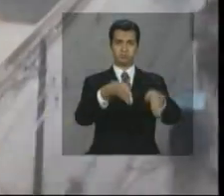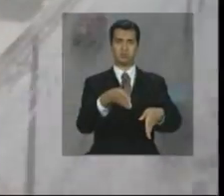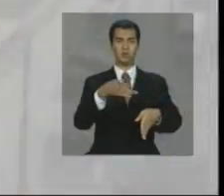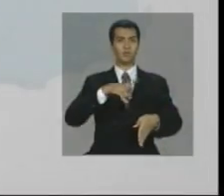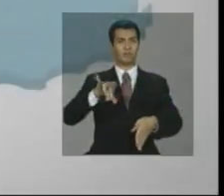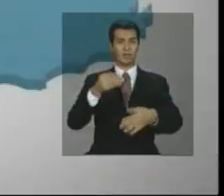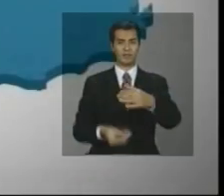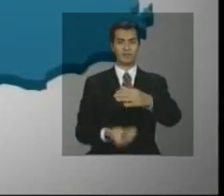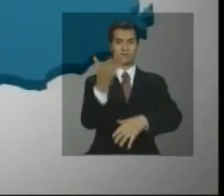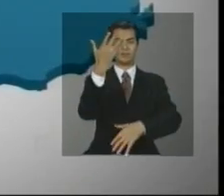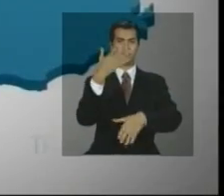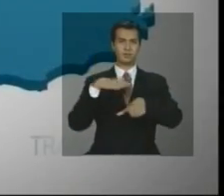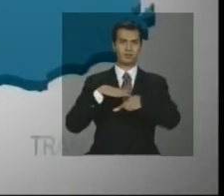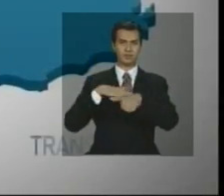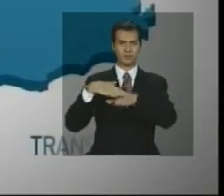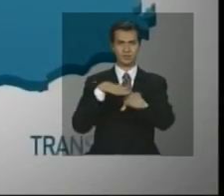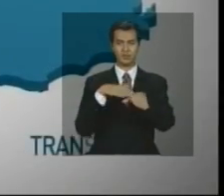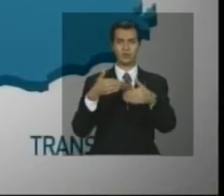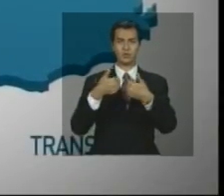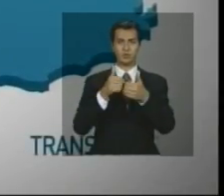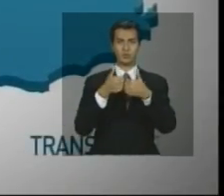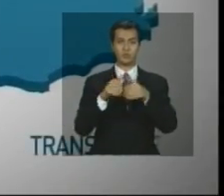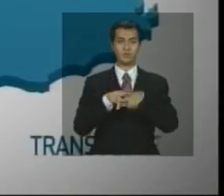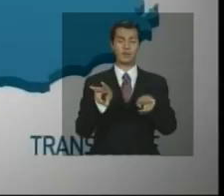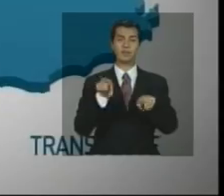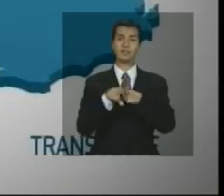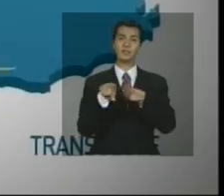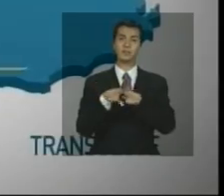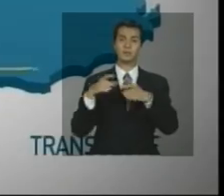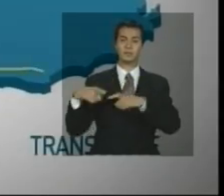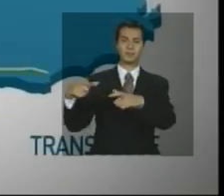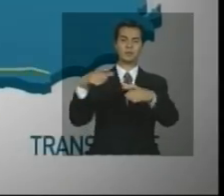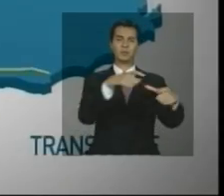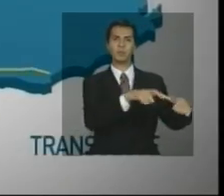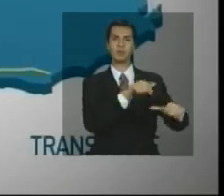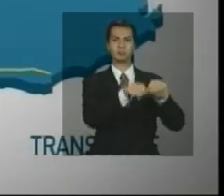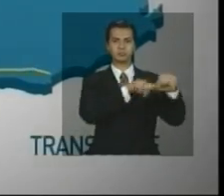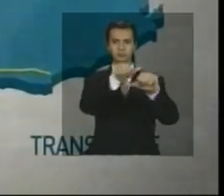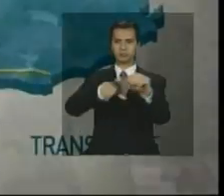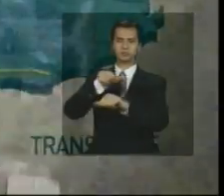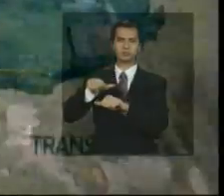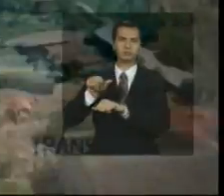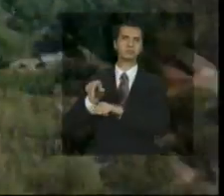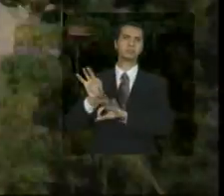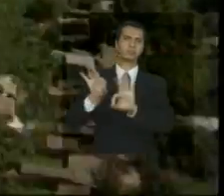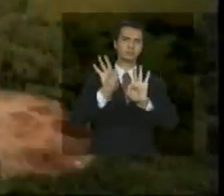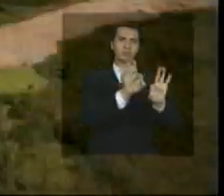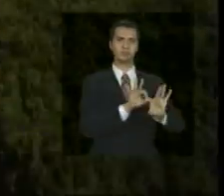vai estar implementando. Então você vai revitalizando os bairros como um todo.